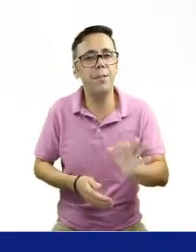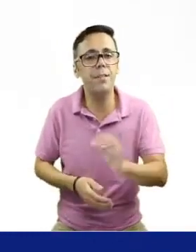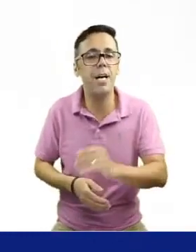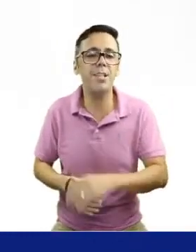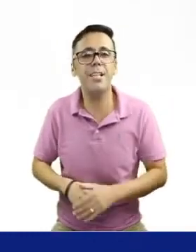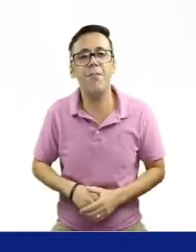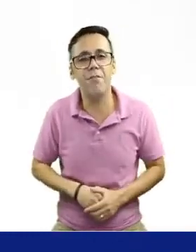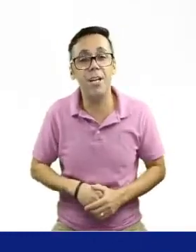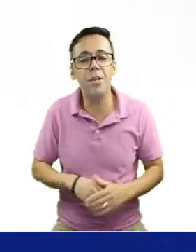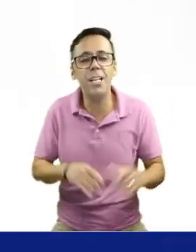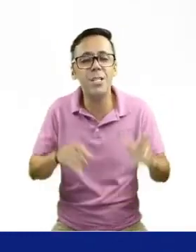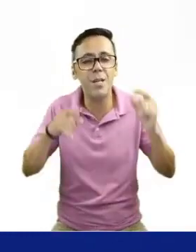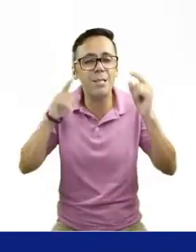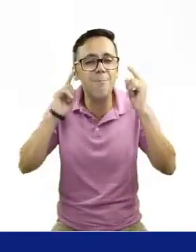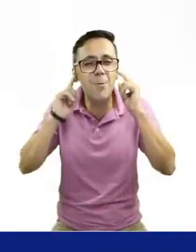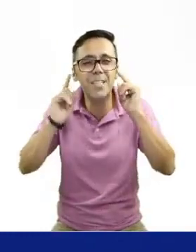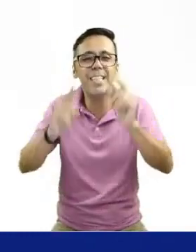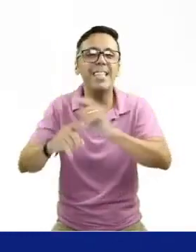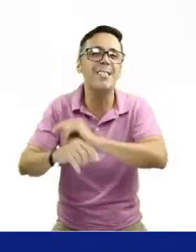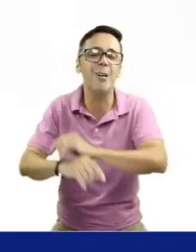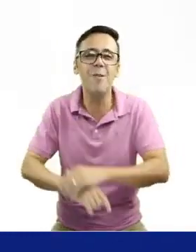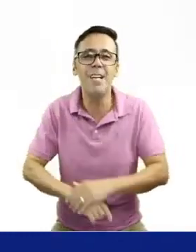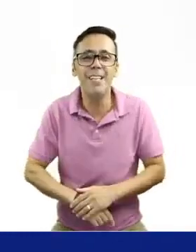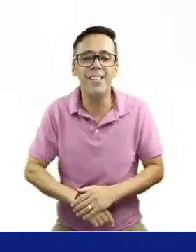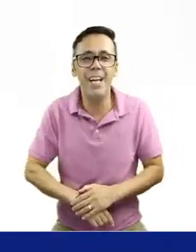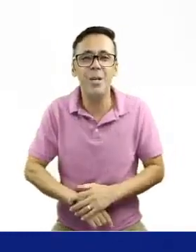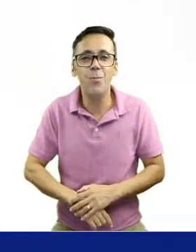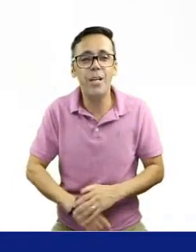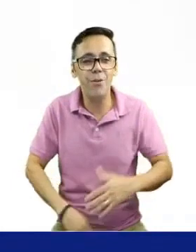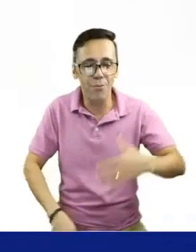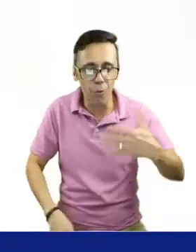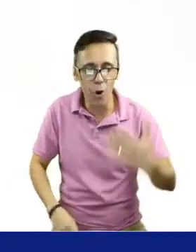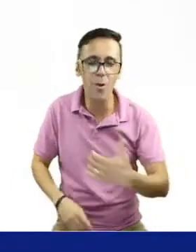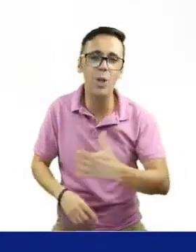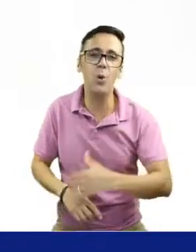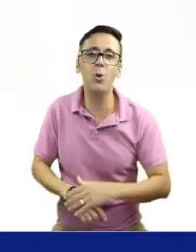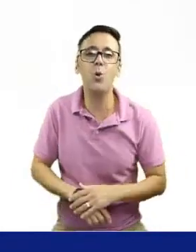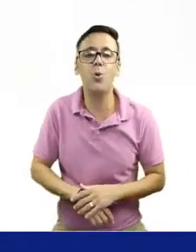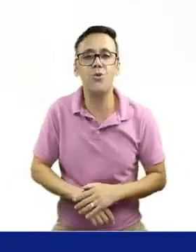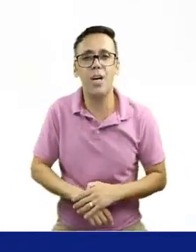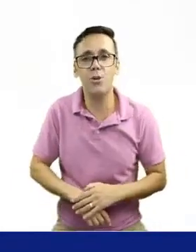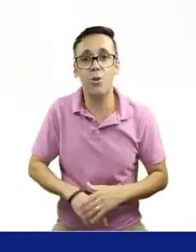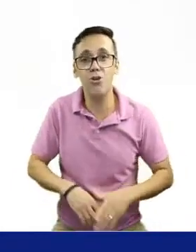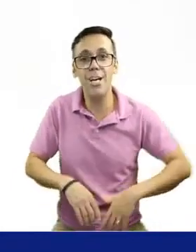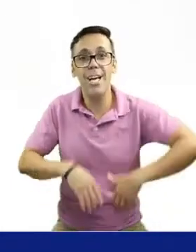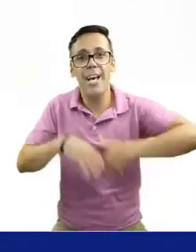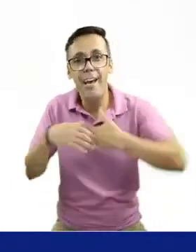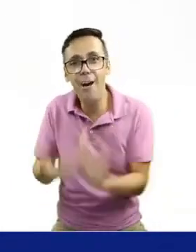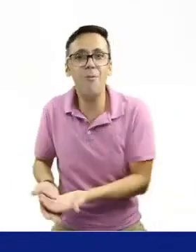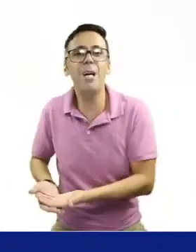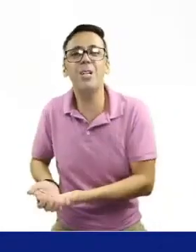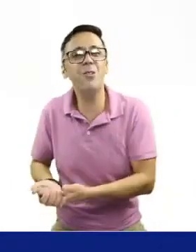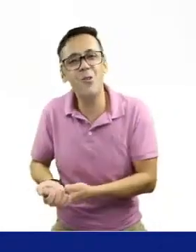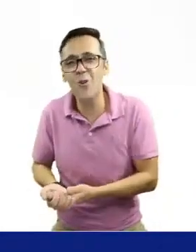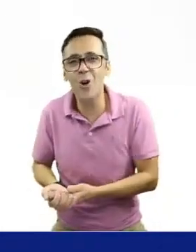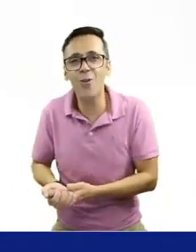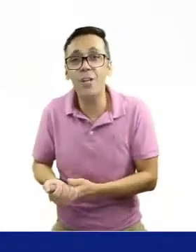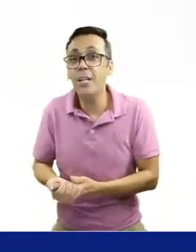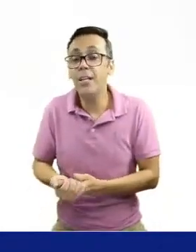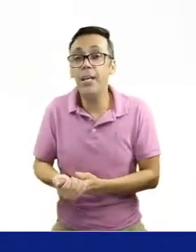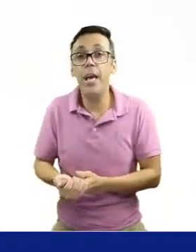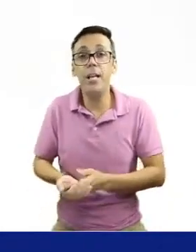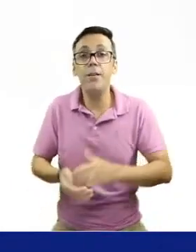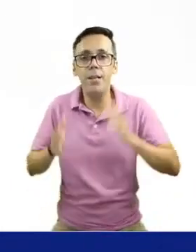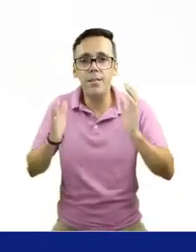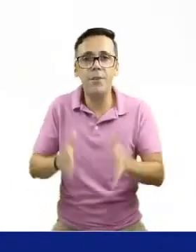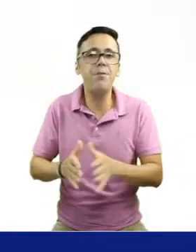vocês uma coisa fantástica que ele fala eu quero que você preste muita atenção né porque ele foi um aluno do concurso de radiologia é um aluno de